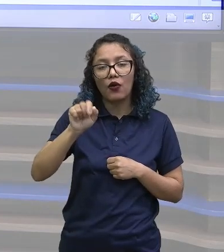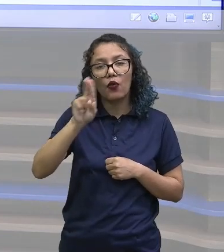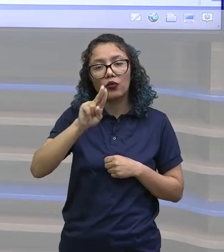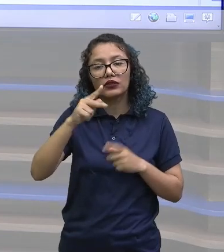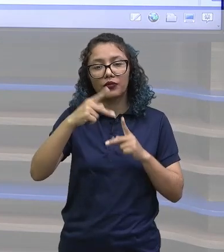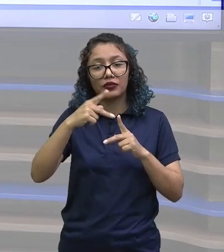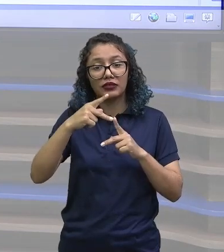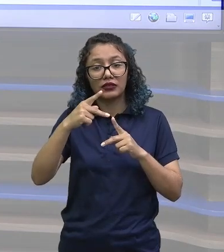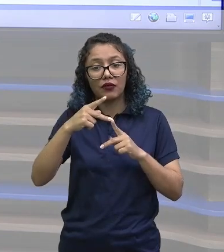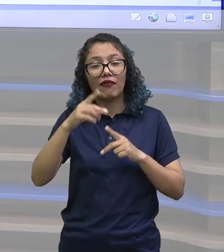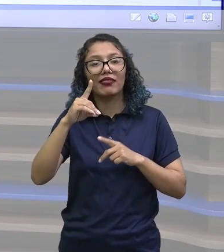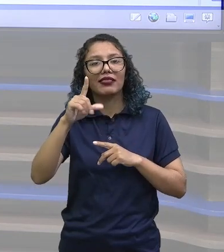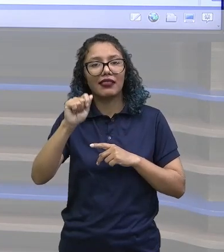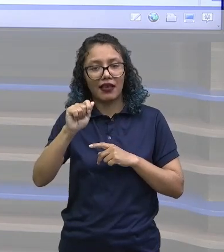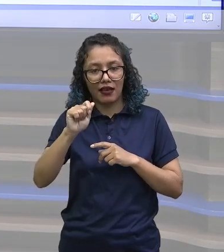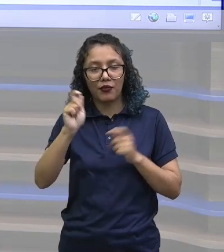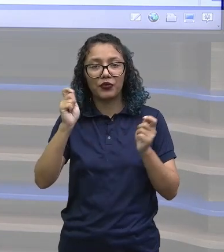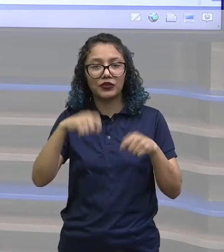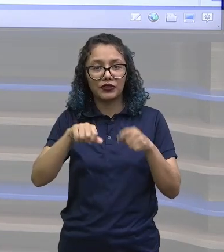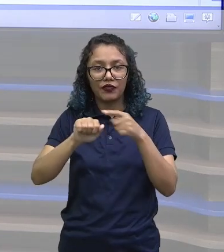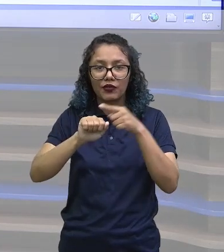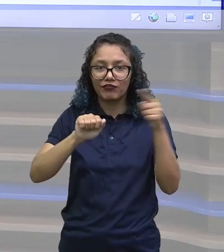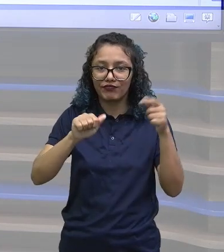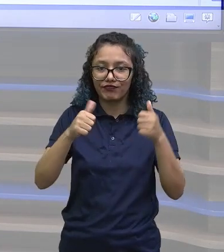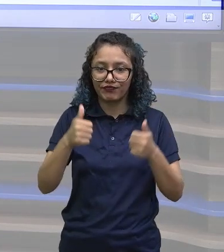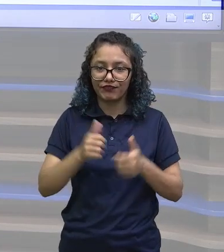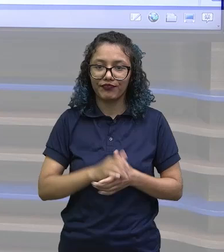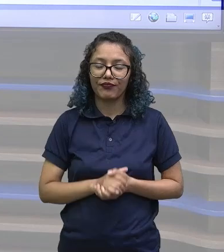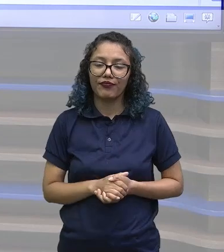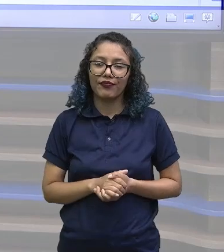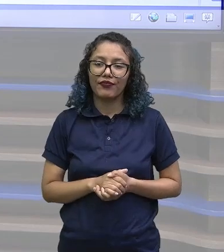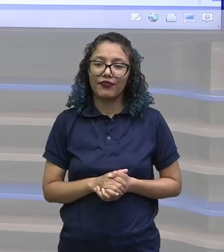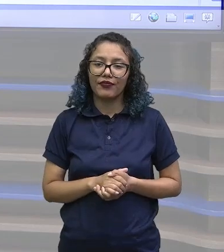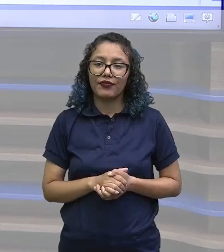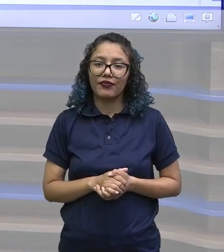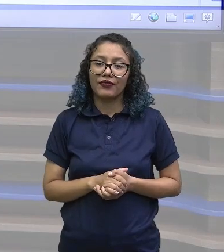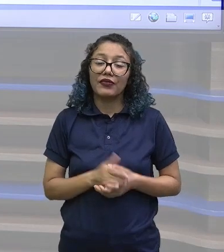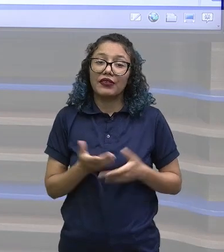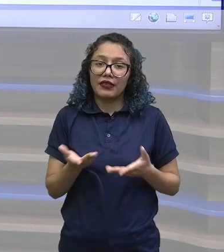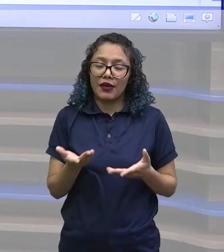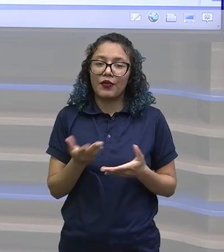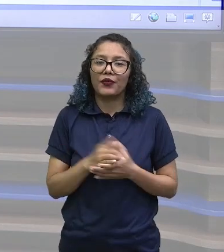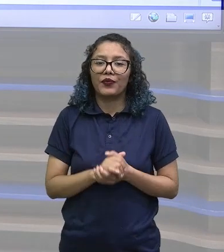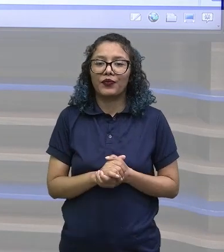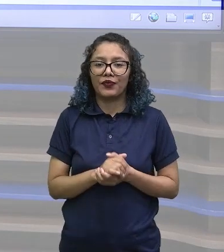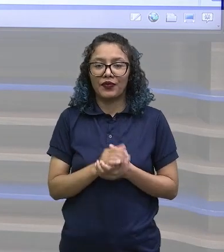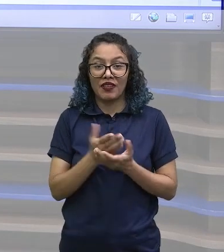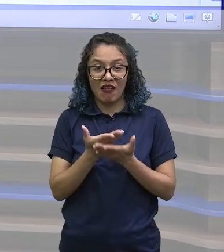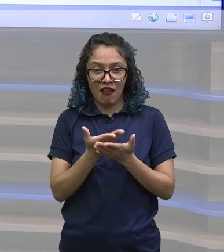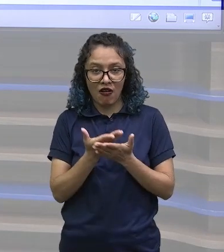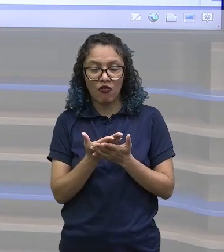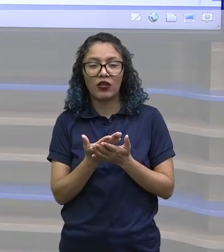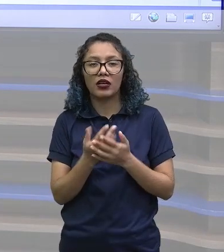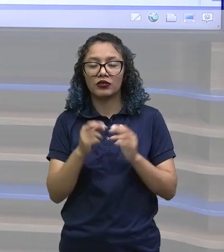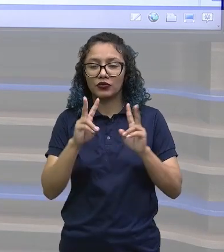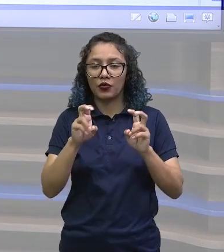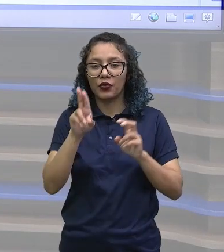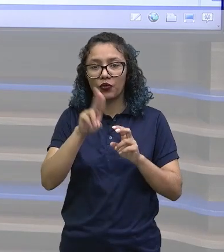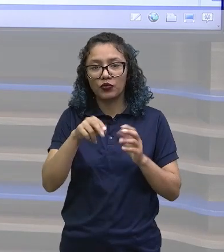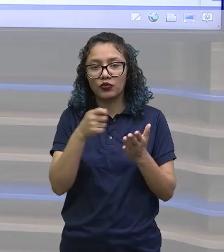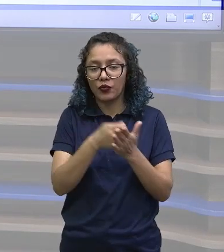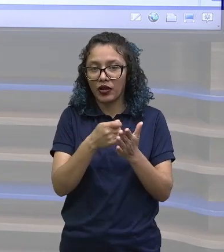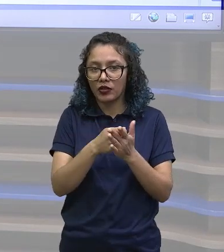utilizando aí a preposição DA. Ok? Então, essa foi a nossa aula sobre o uso